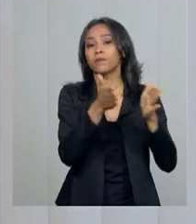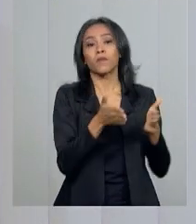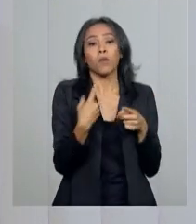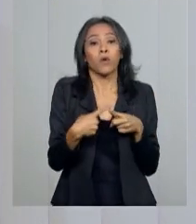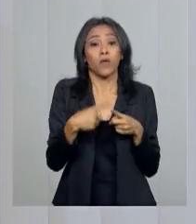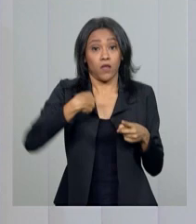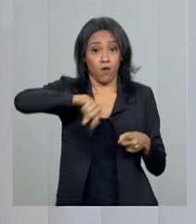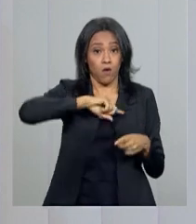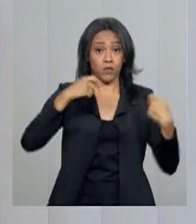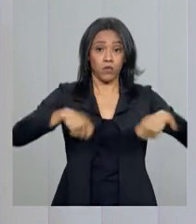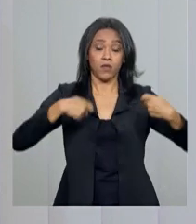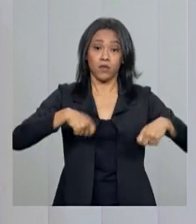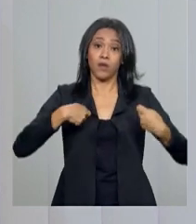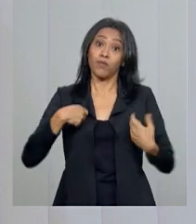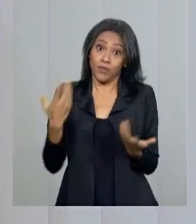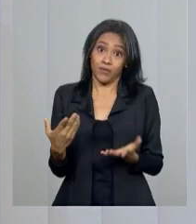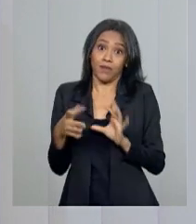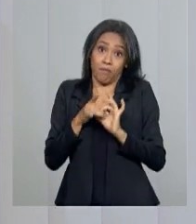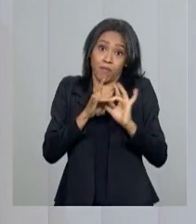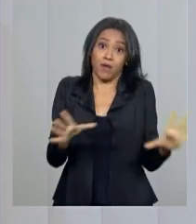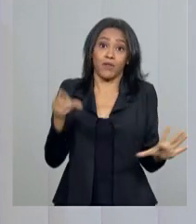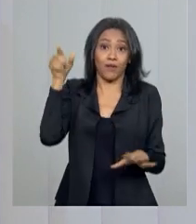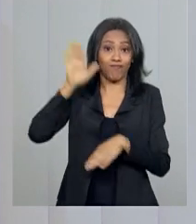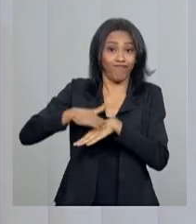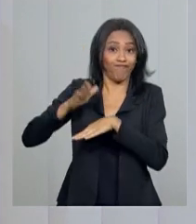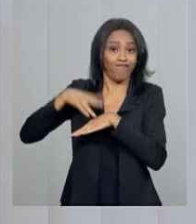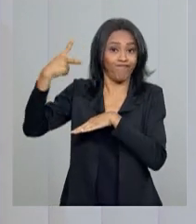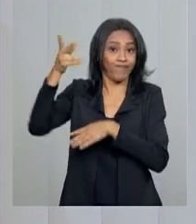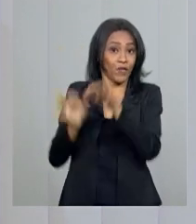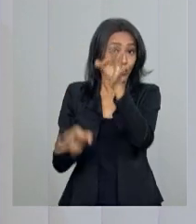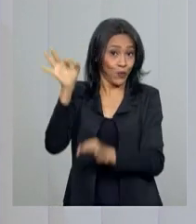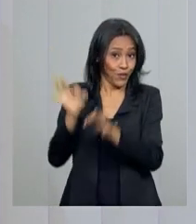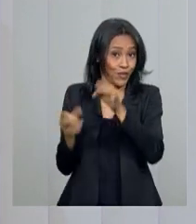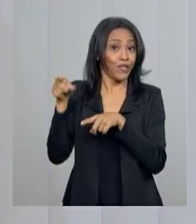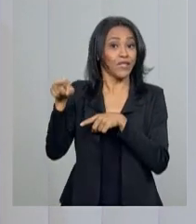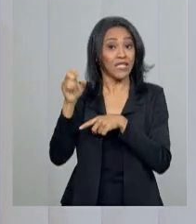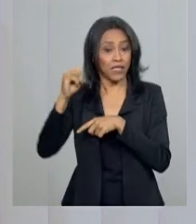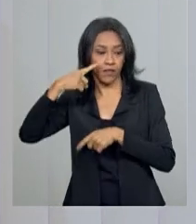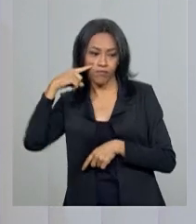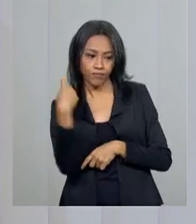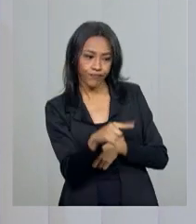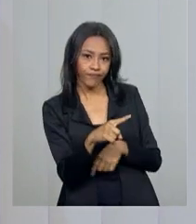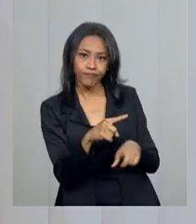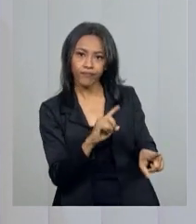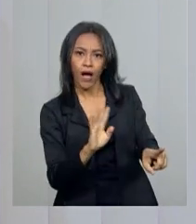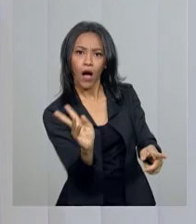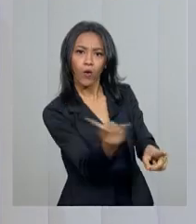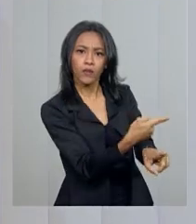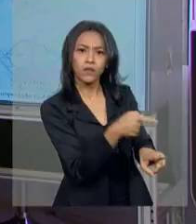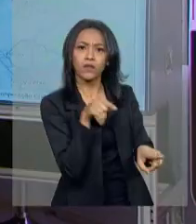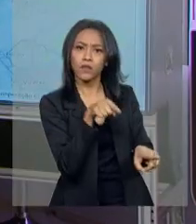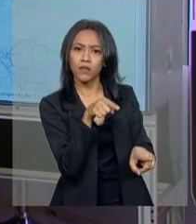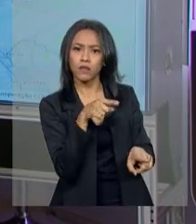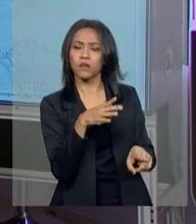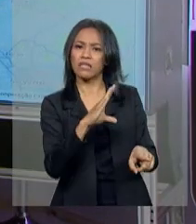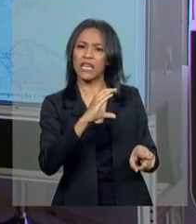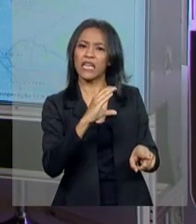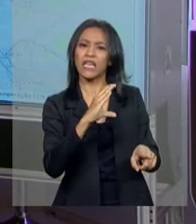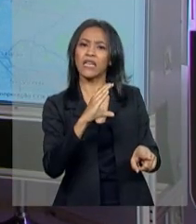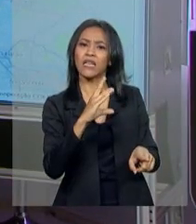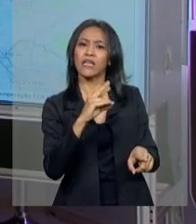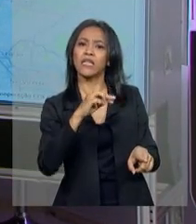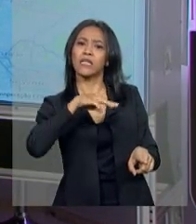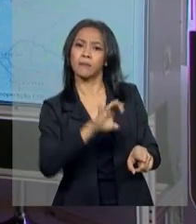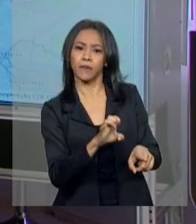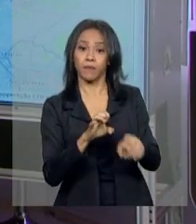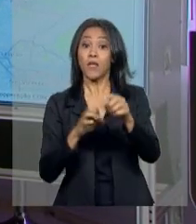precisamos da autorização da Justiça Eleitoral para atuar salvo no caso de flagrante delito de crime eleitoral. Por meio destas